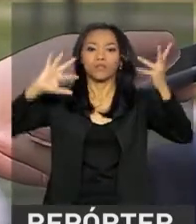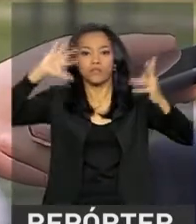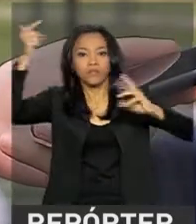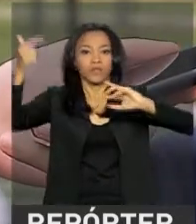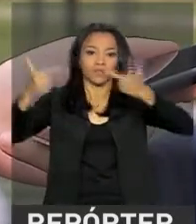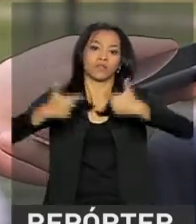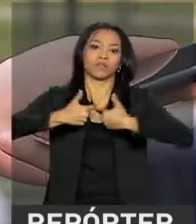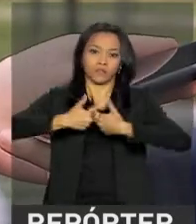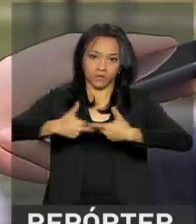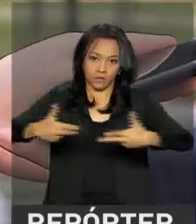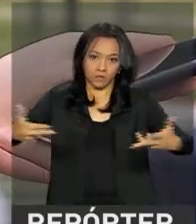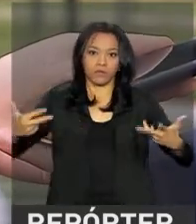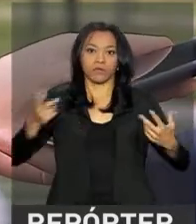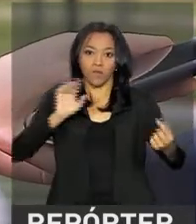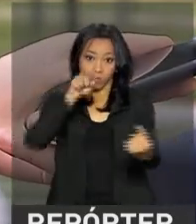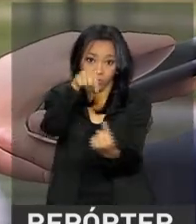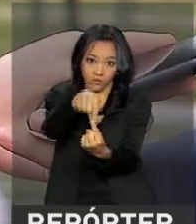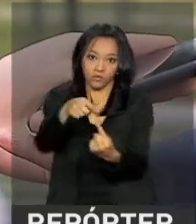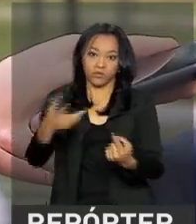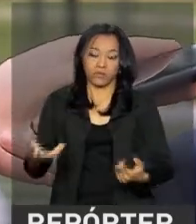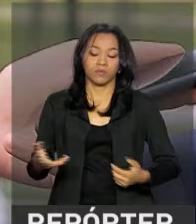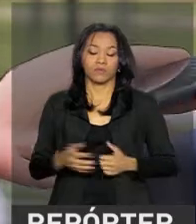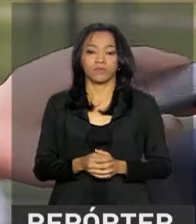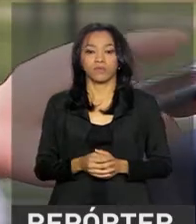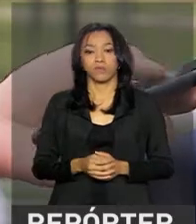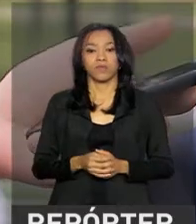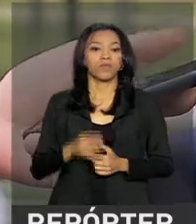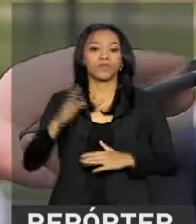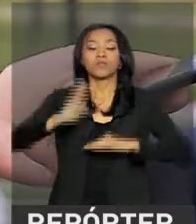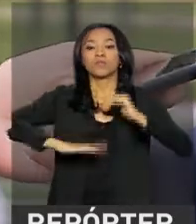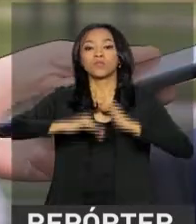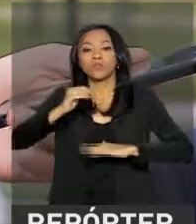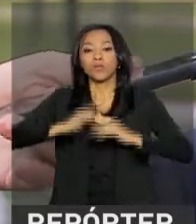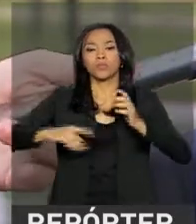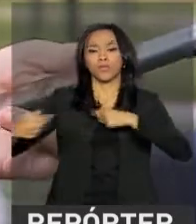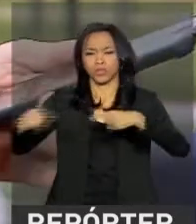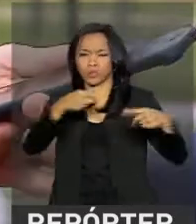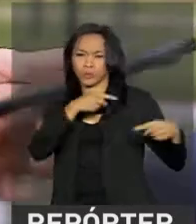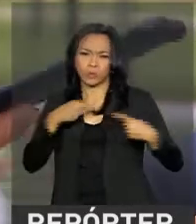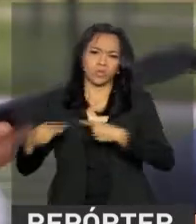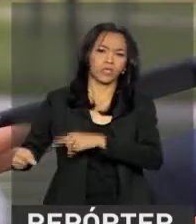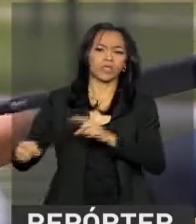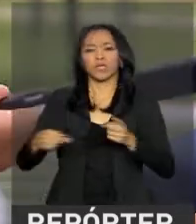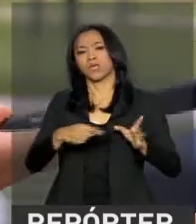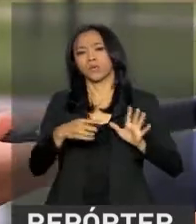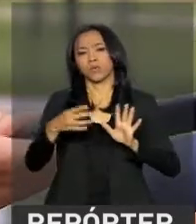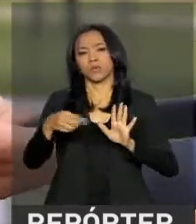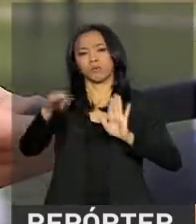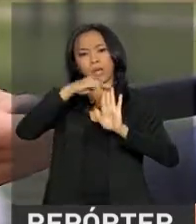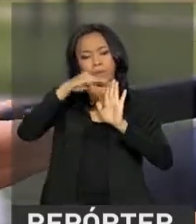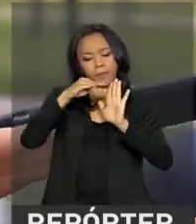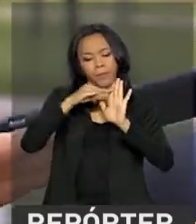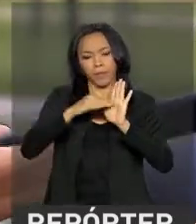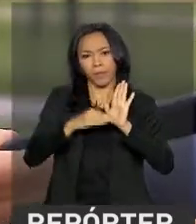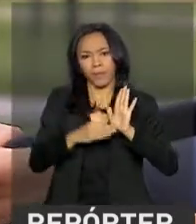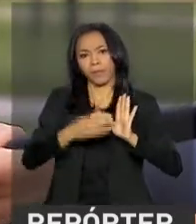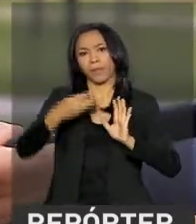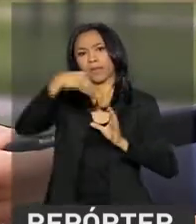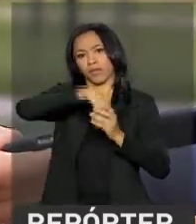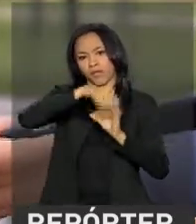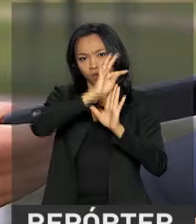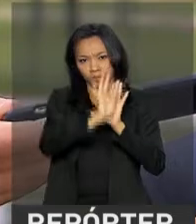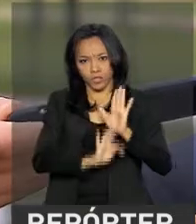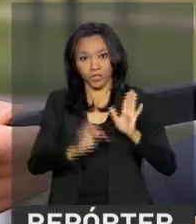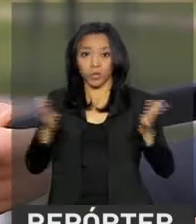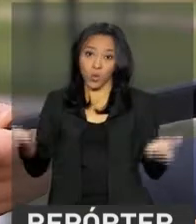a aaa sobre a discussão dos diversos pontos quais são os pontos existentes até então